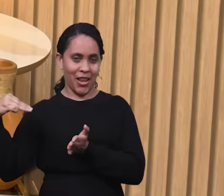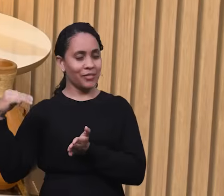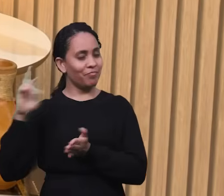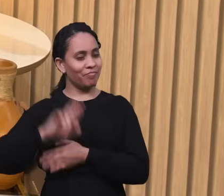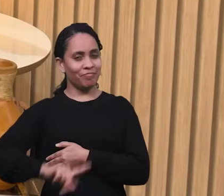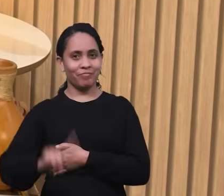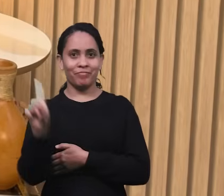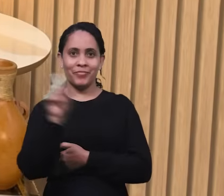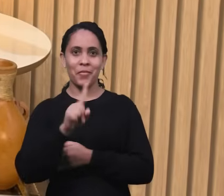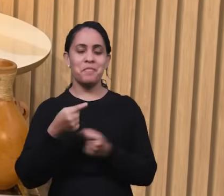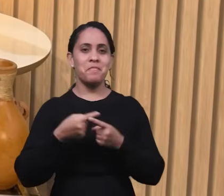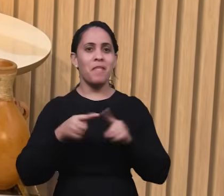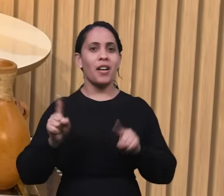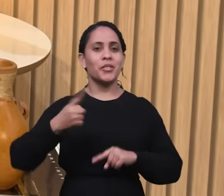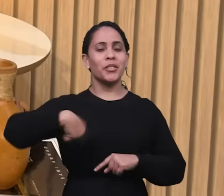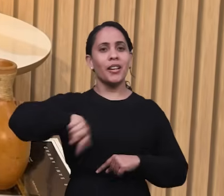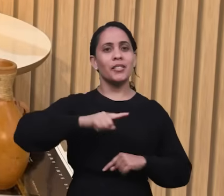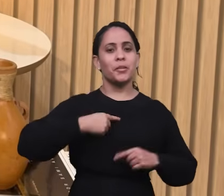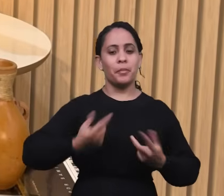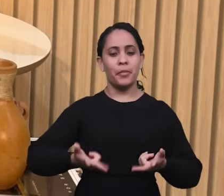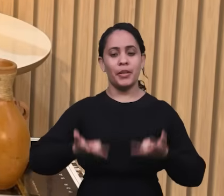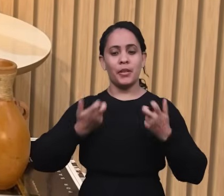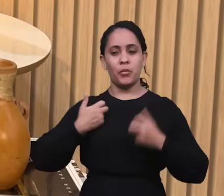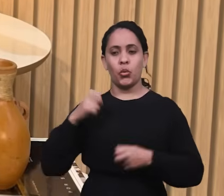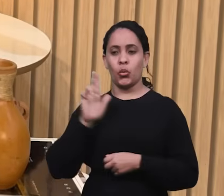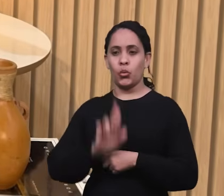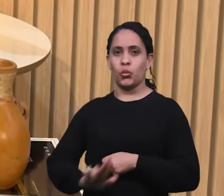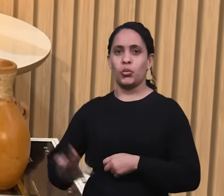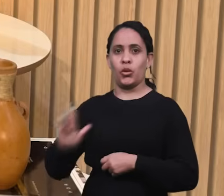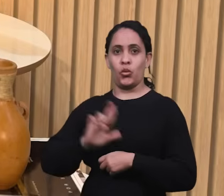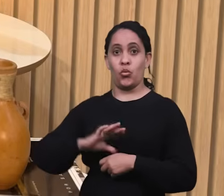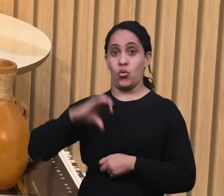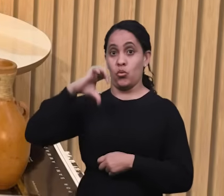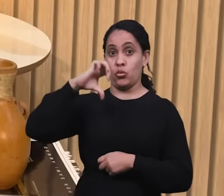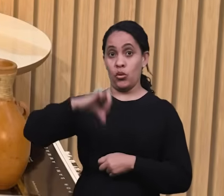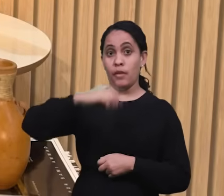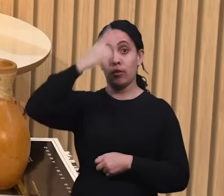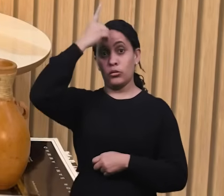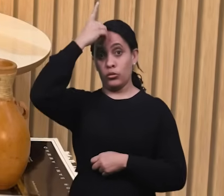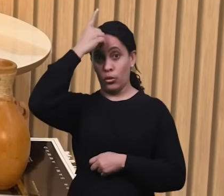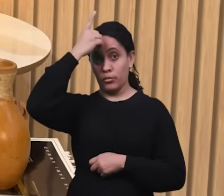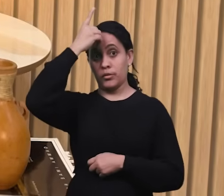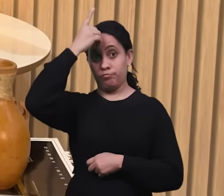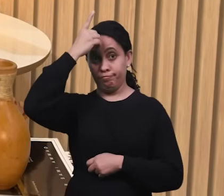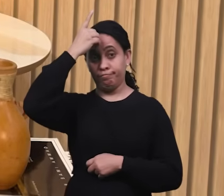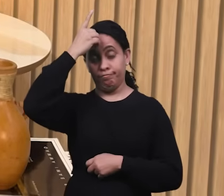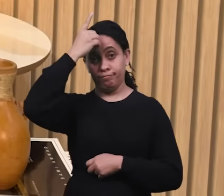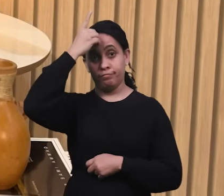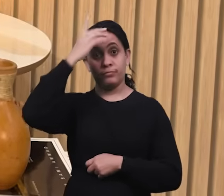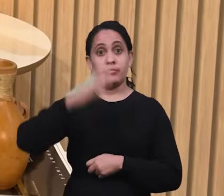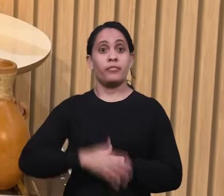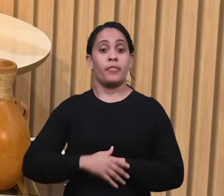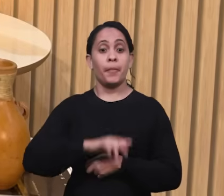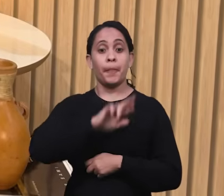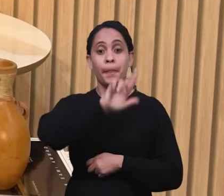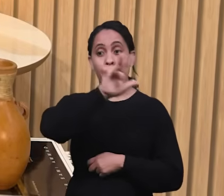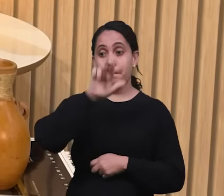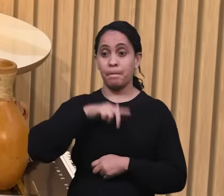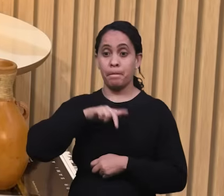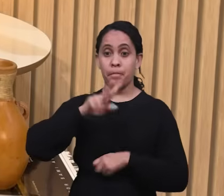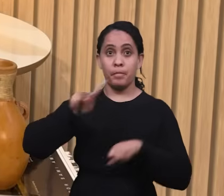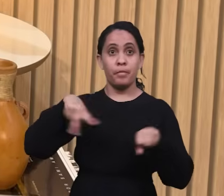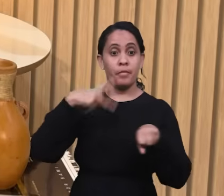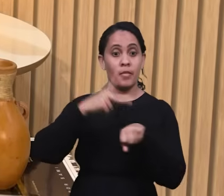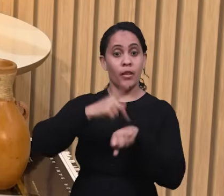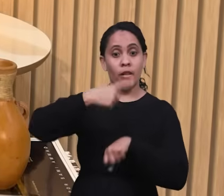temos usado os 9 dons espirituais. Ao passo que nesses países, eles nos falam. Hoje você